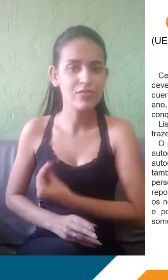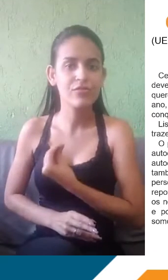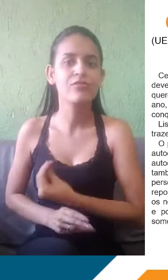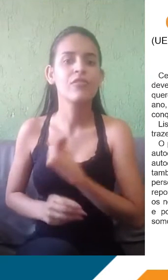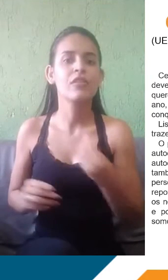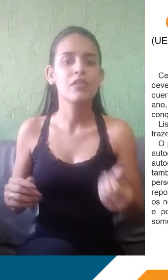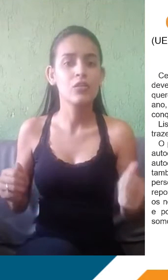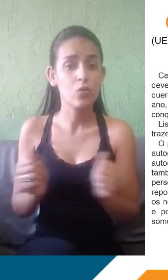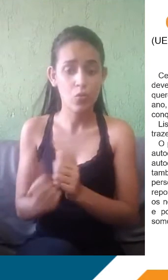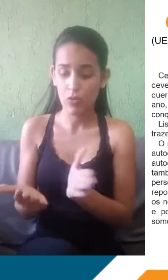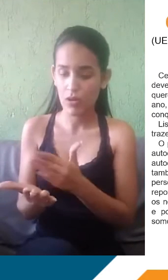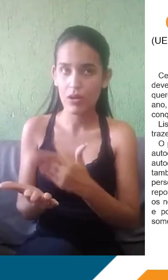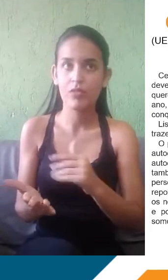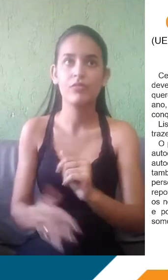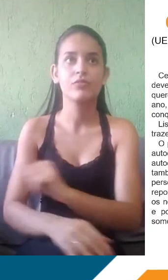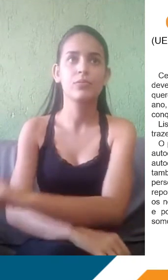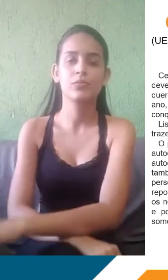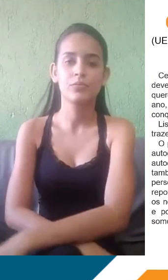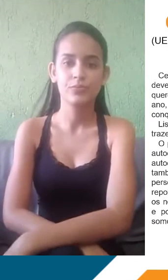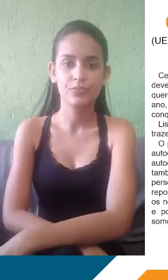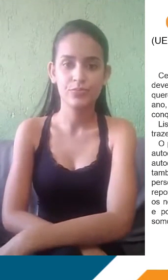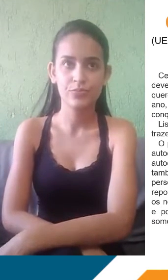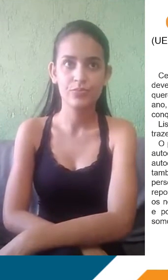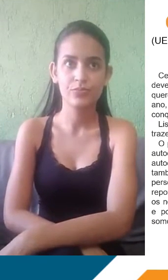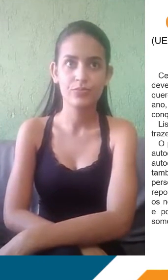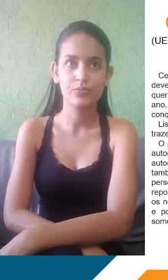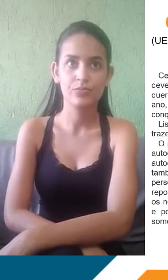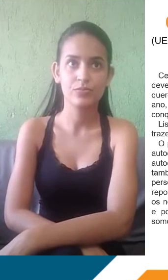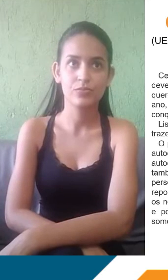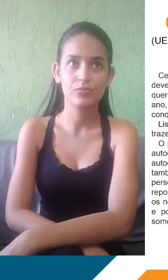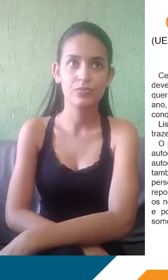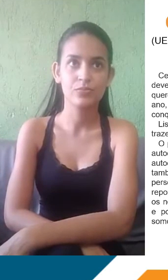oposição. Este texto é de Rodrigo Lacerda, adaptado de